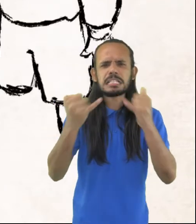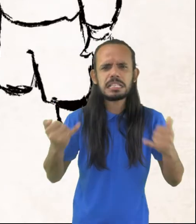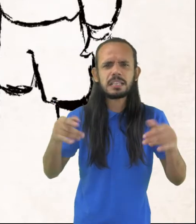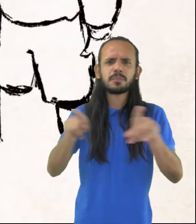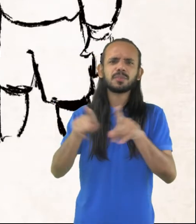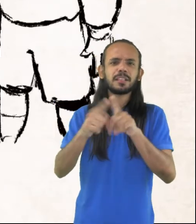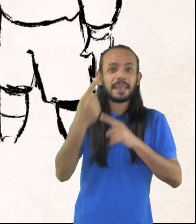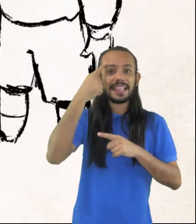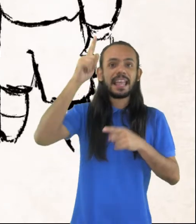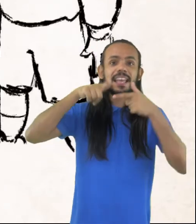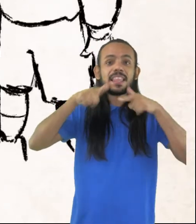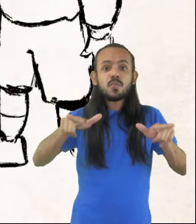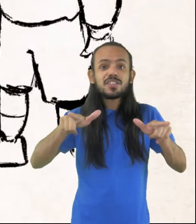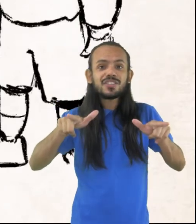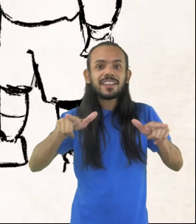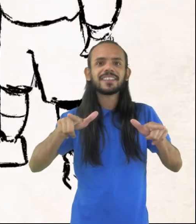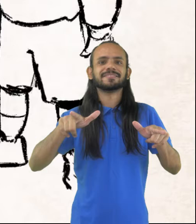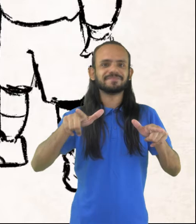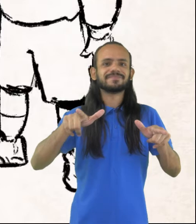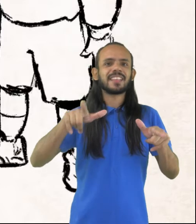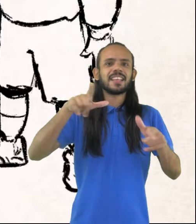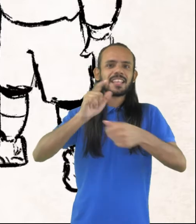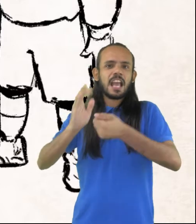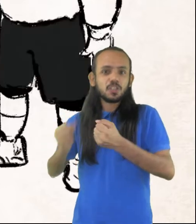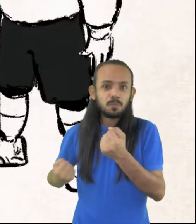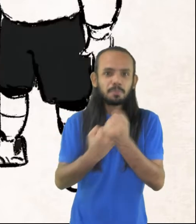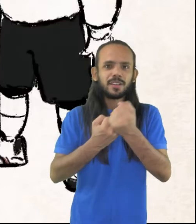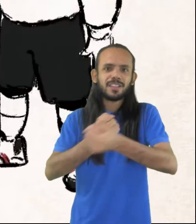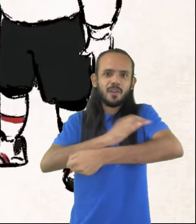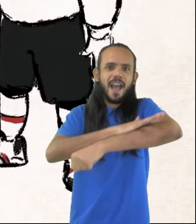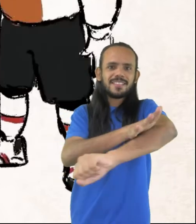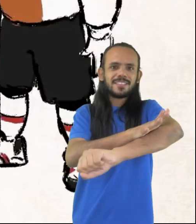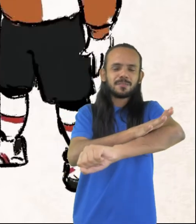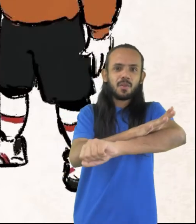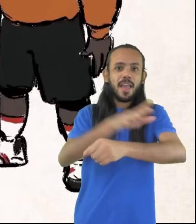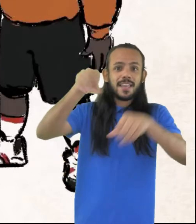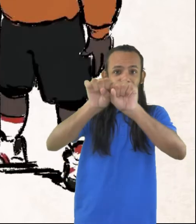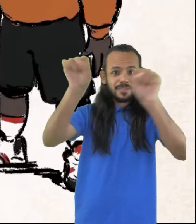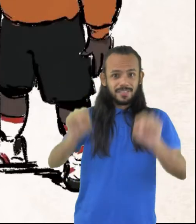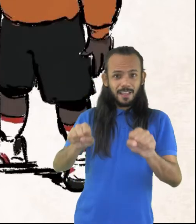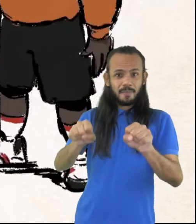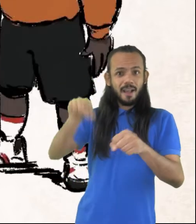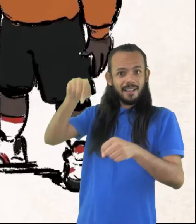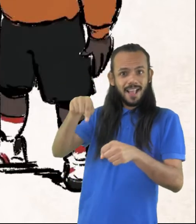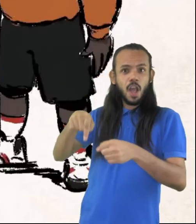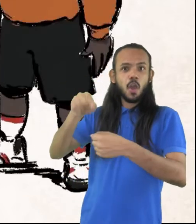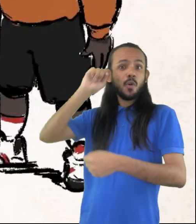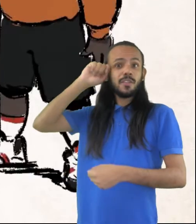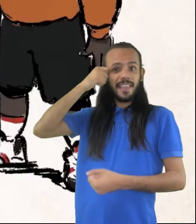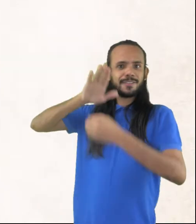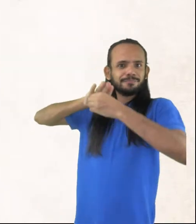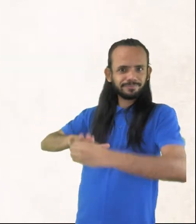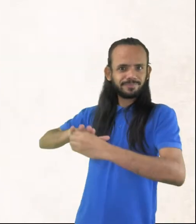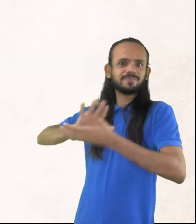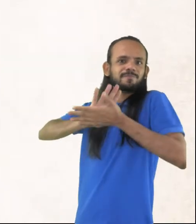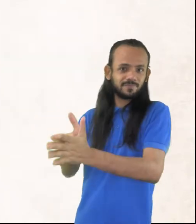os aspectos linguísticos e as ideias que reforçam o racismo e que criam as condições sociais para que negros sejam sistematicamente